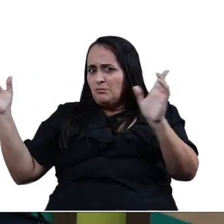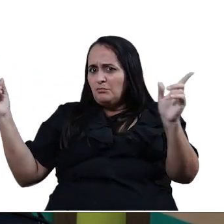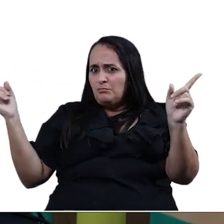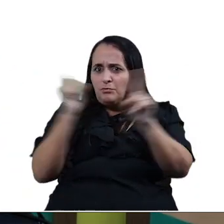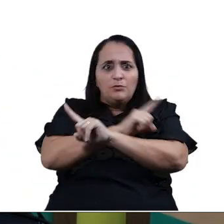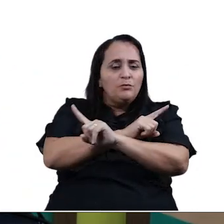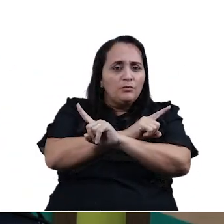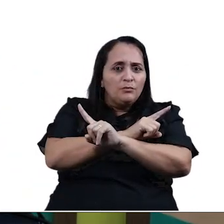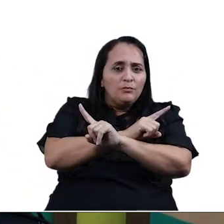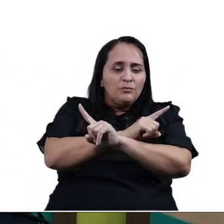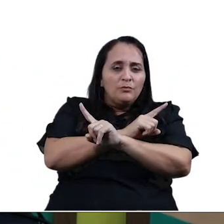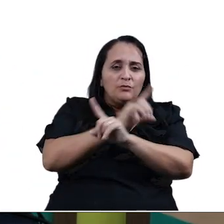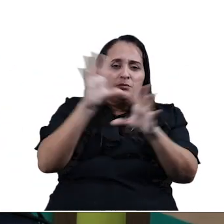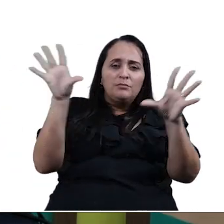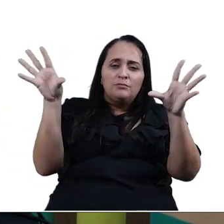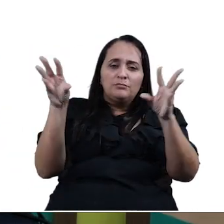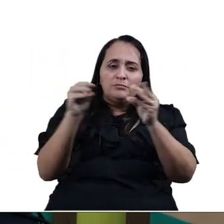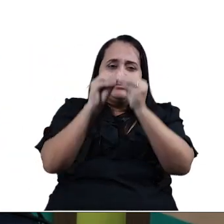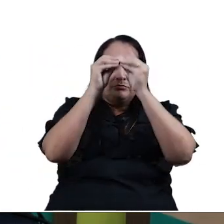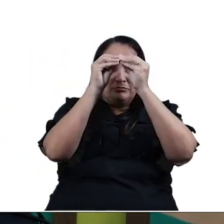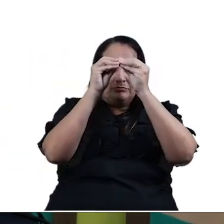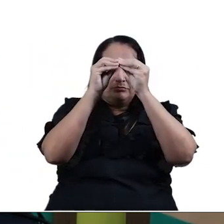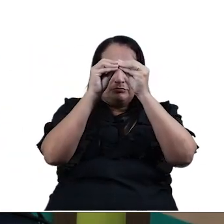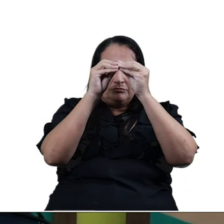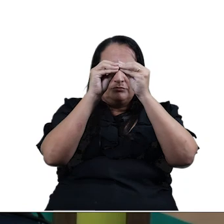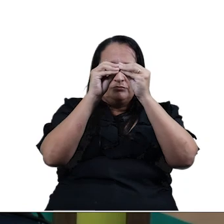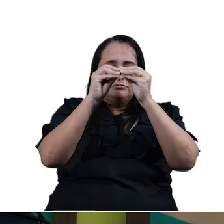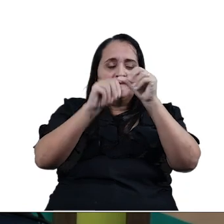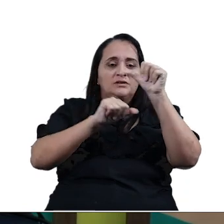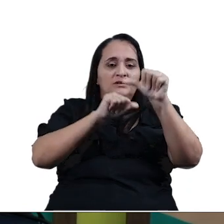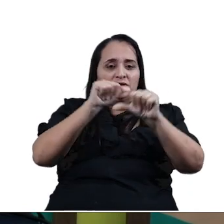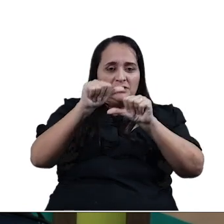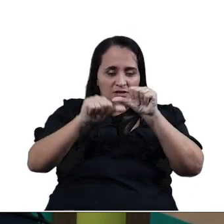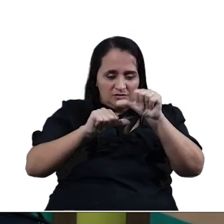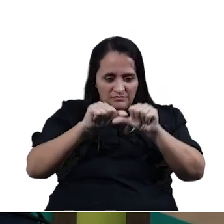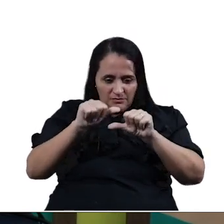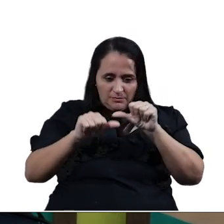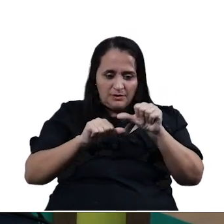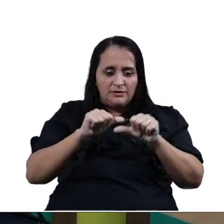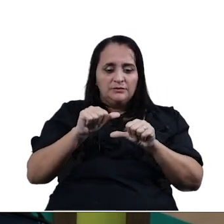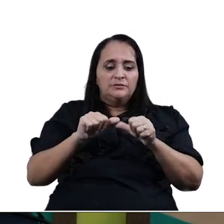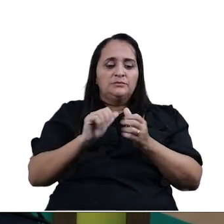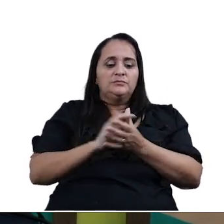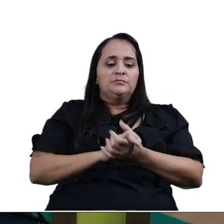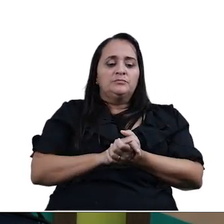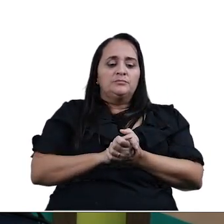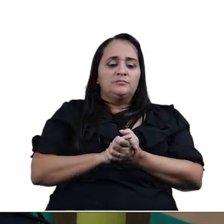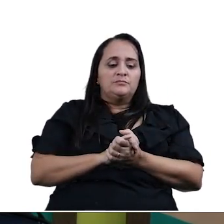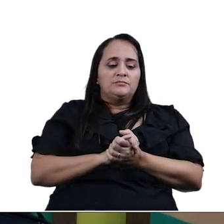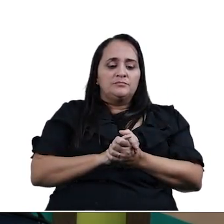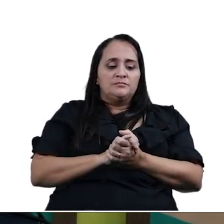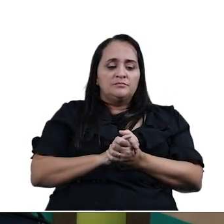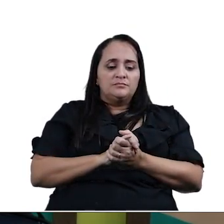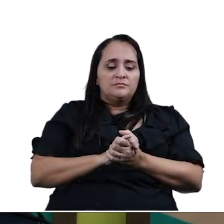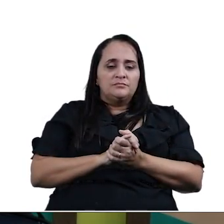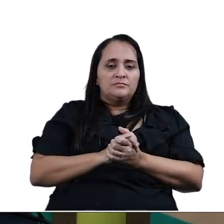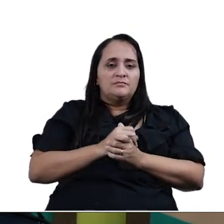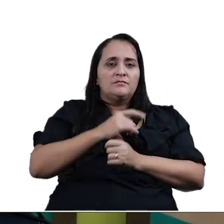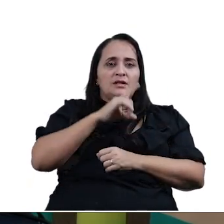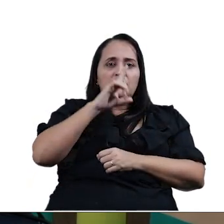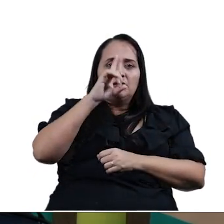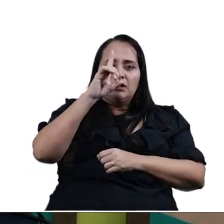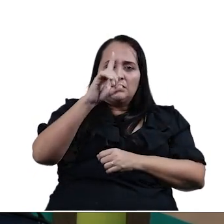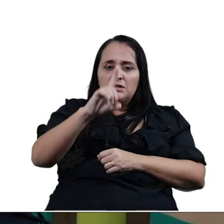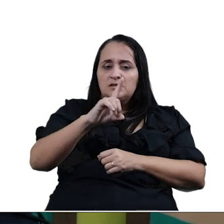Decompor era como se a gente estivesse desmanchando, pegando o número inteiro e transformando ele, desmanchando ele na dezena,